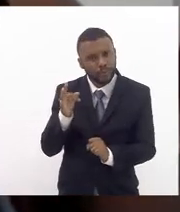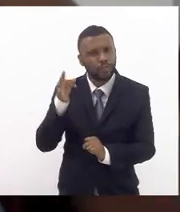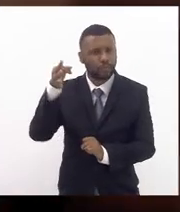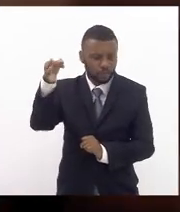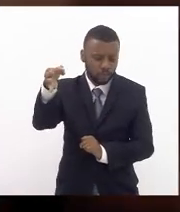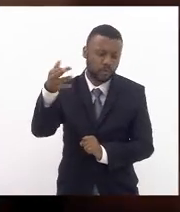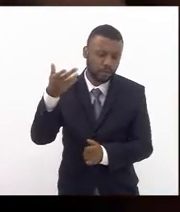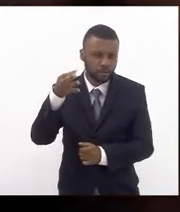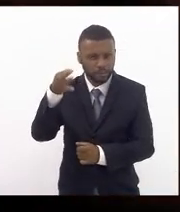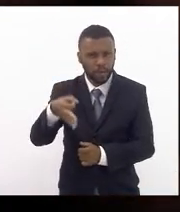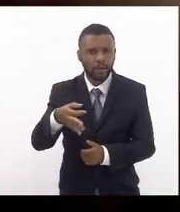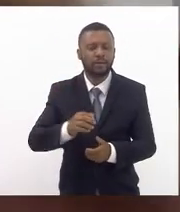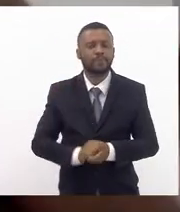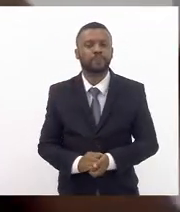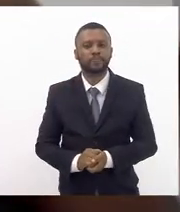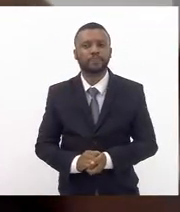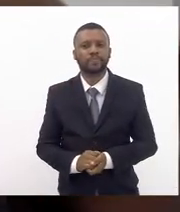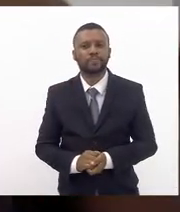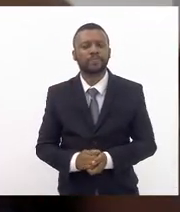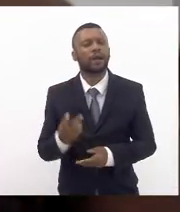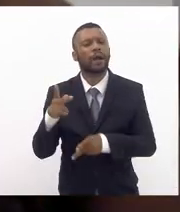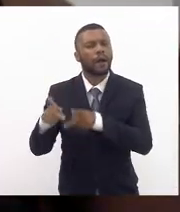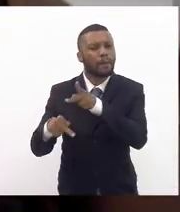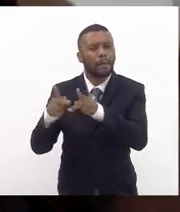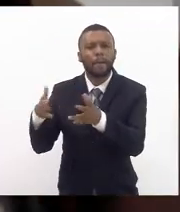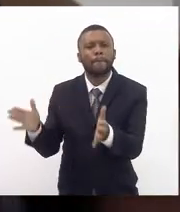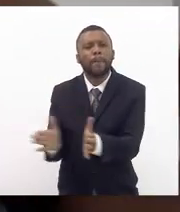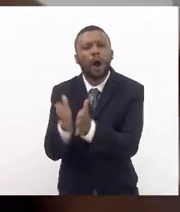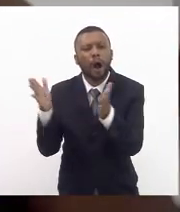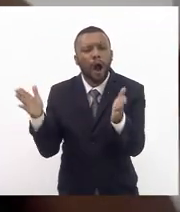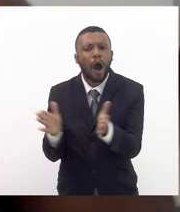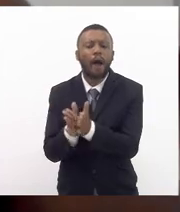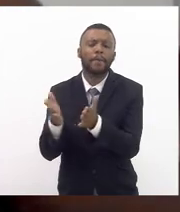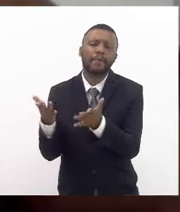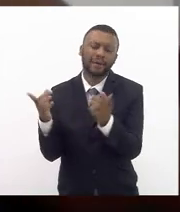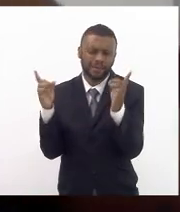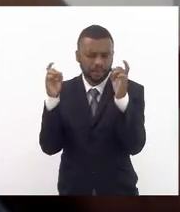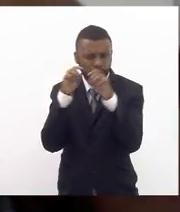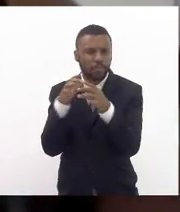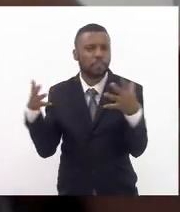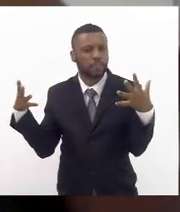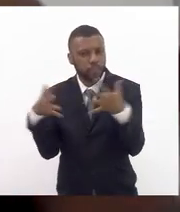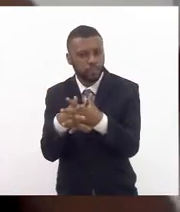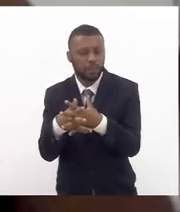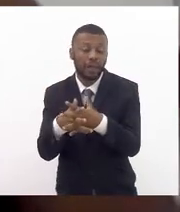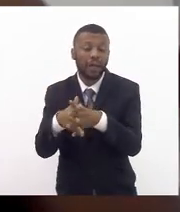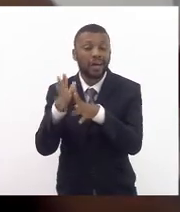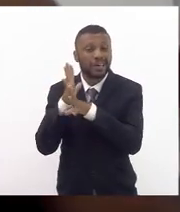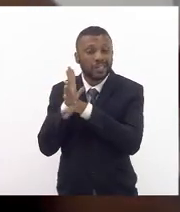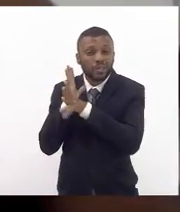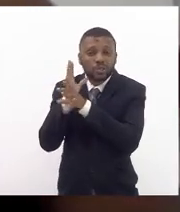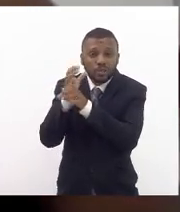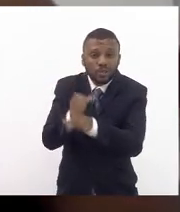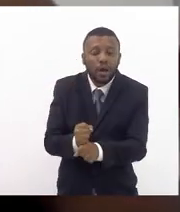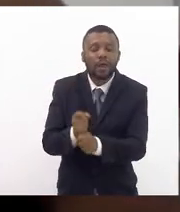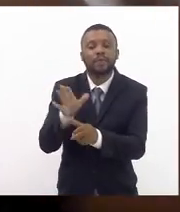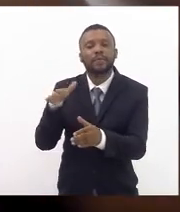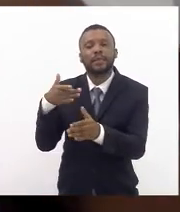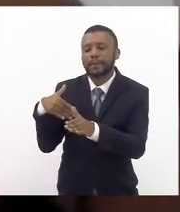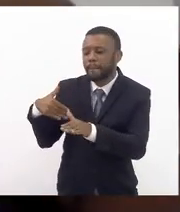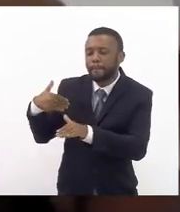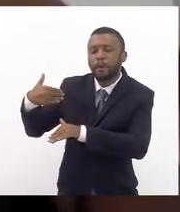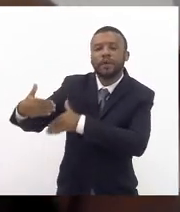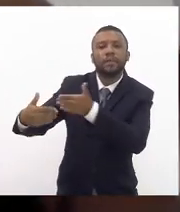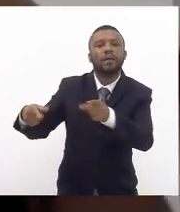né? Para as populações mais pobres e mais impactadas historicamente nesse processo e